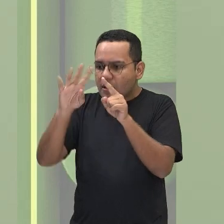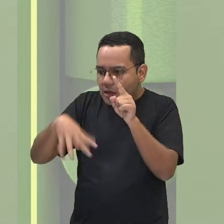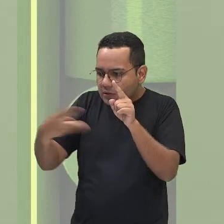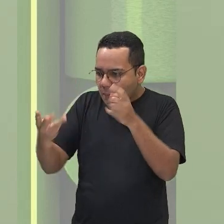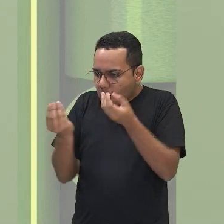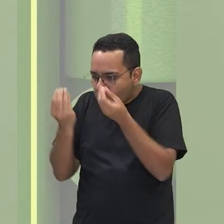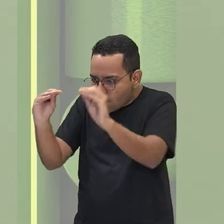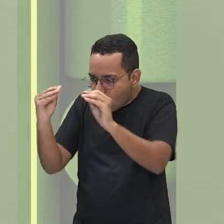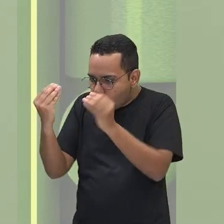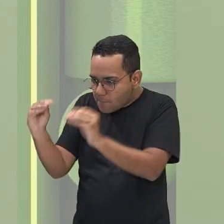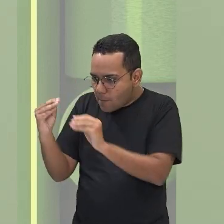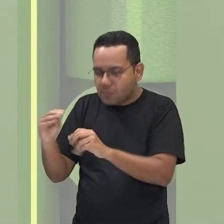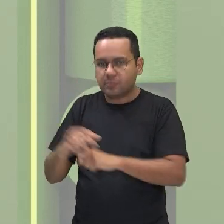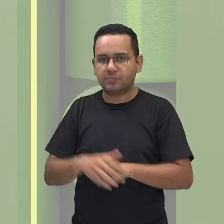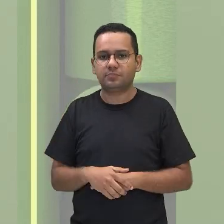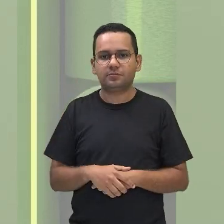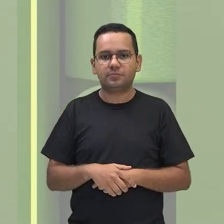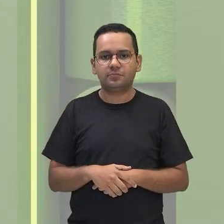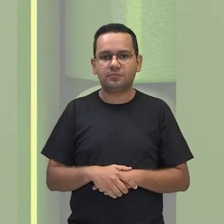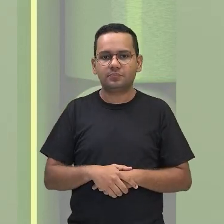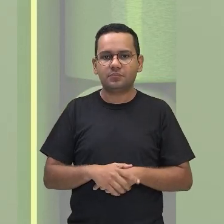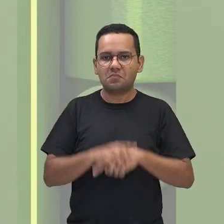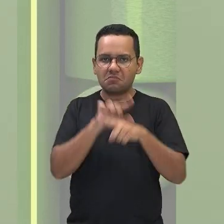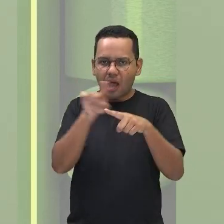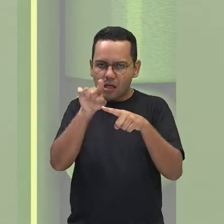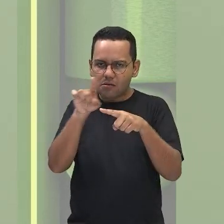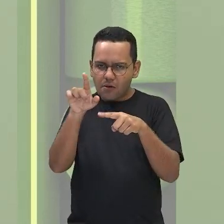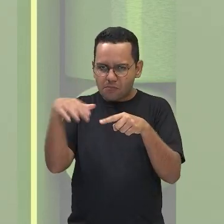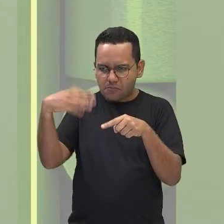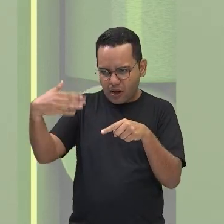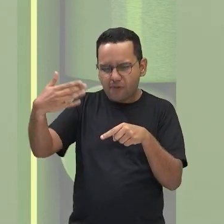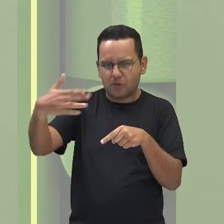um estudo que você irá aprofundar